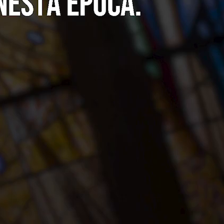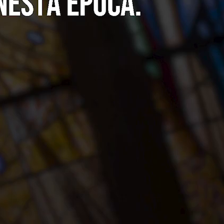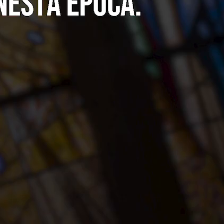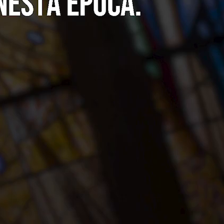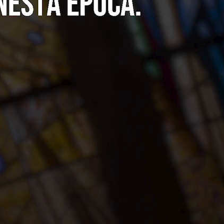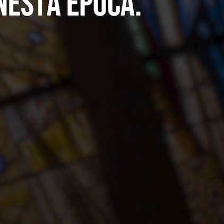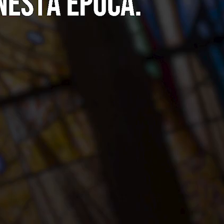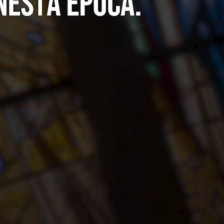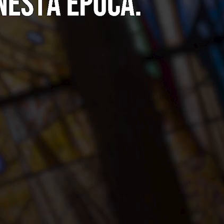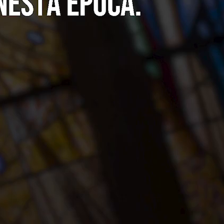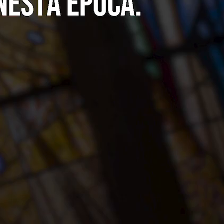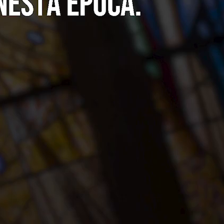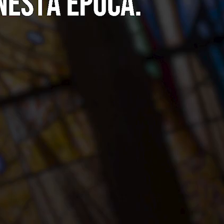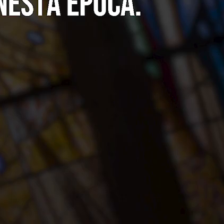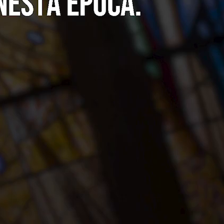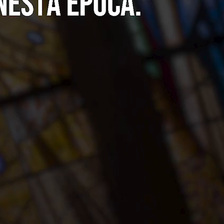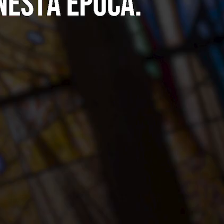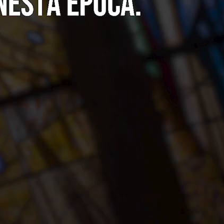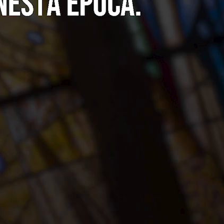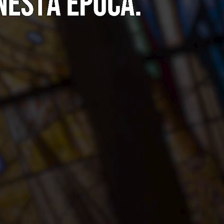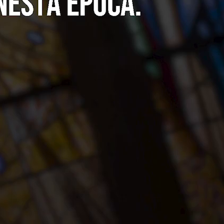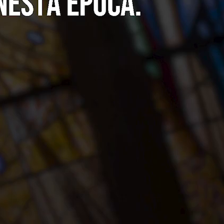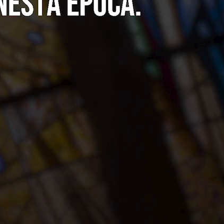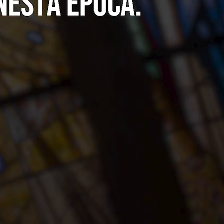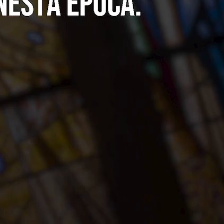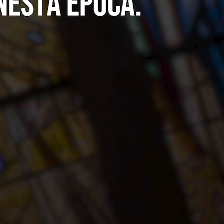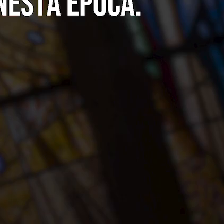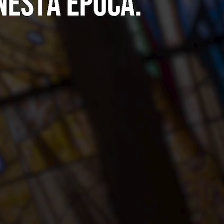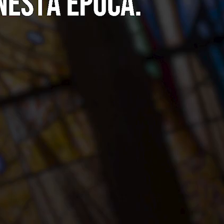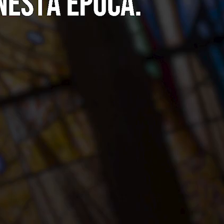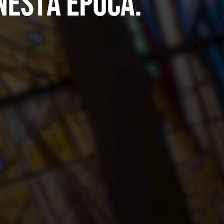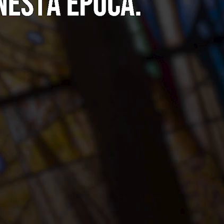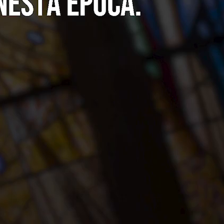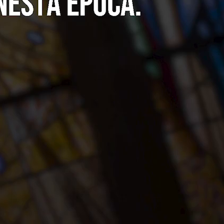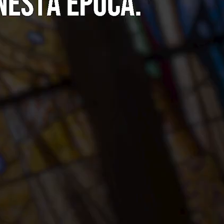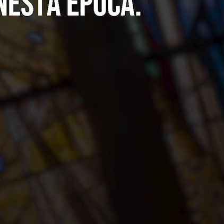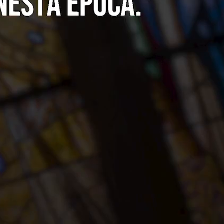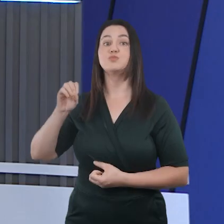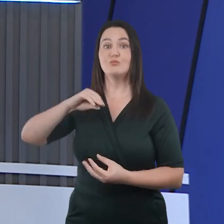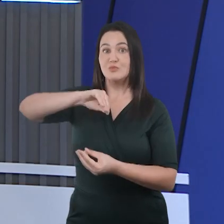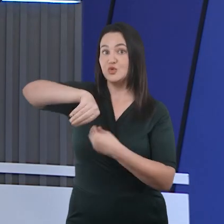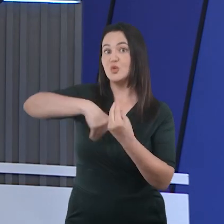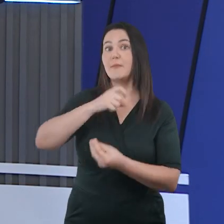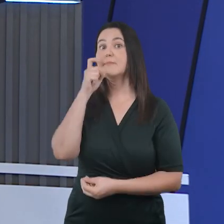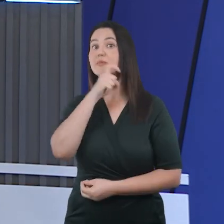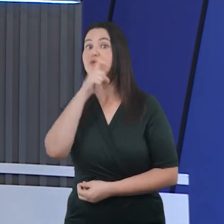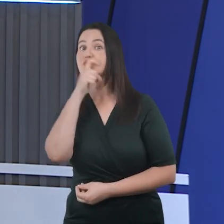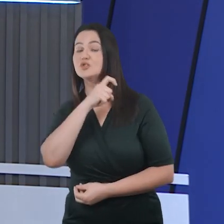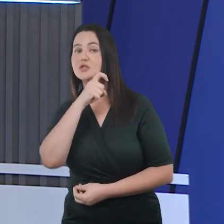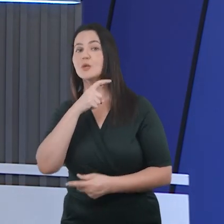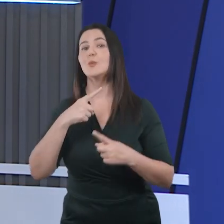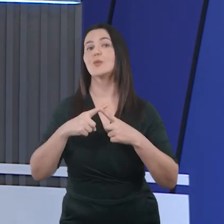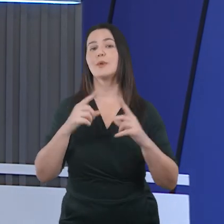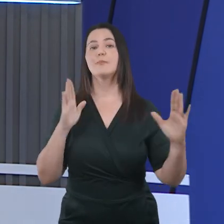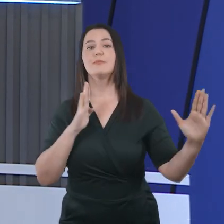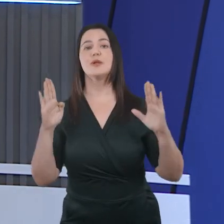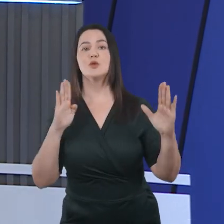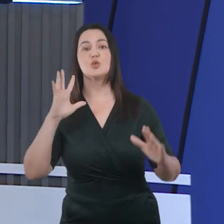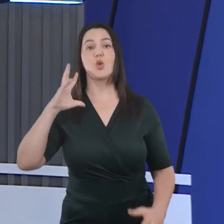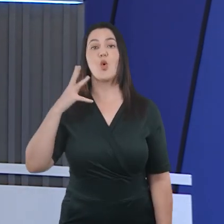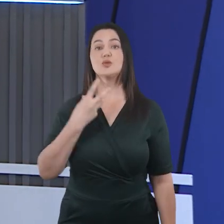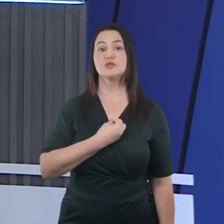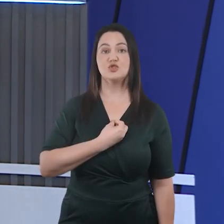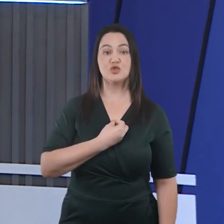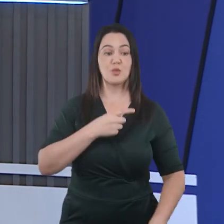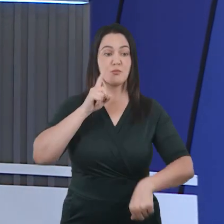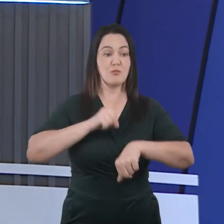pagã e fez dela o escudo da fé contra o paganismo. Olha só, na época de